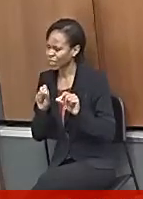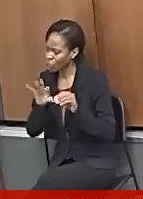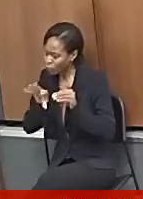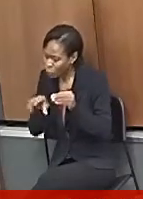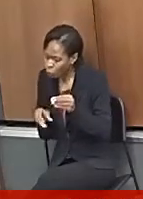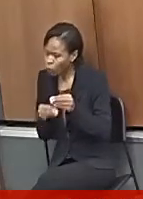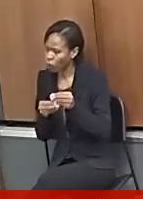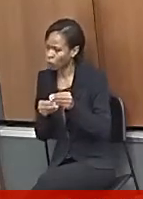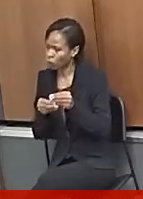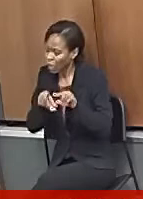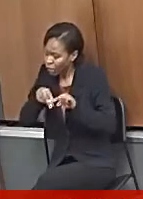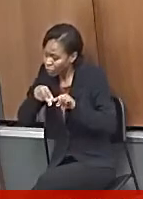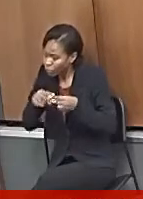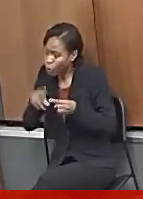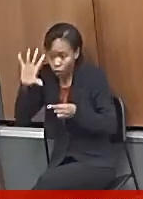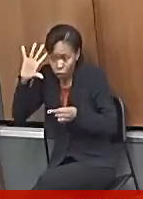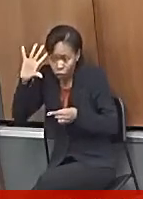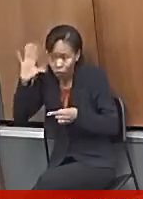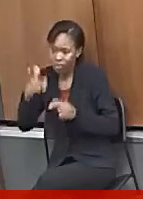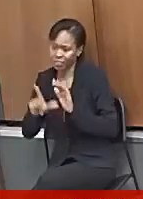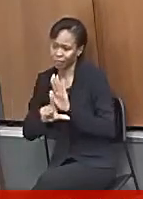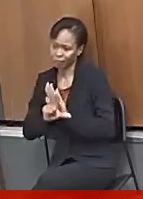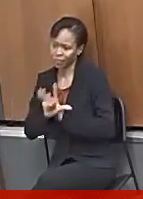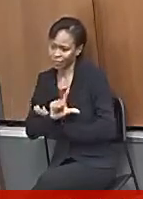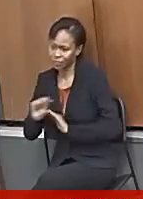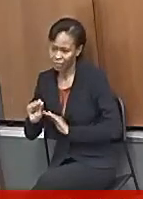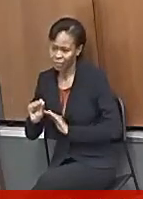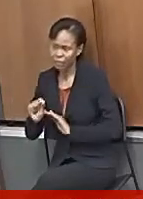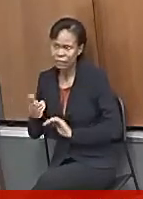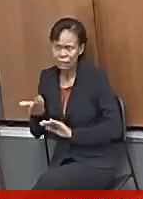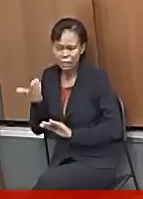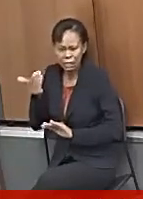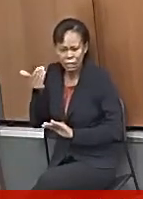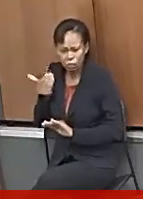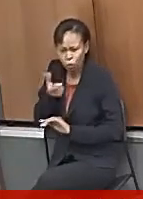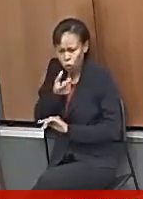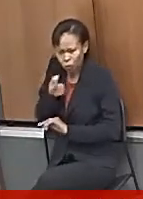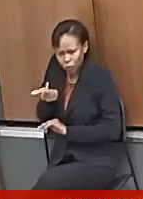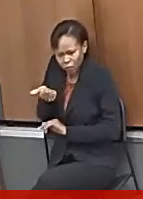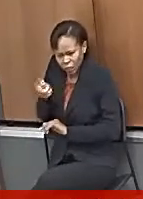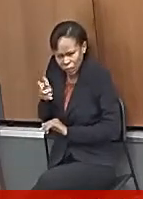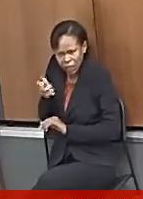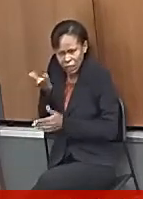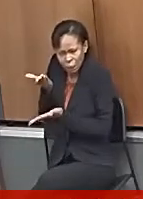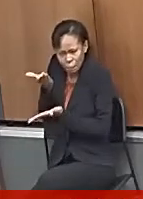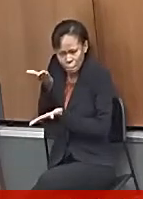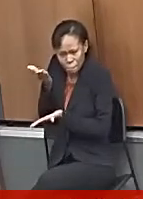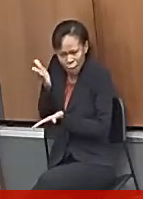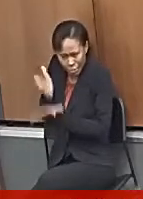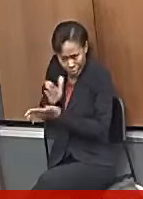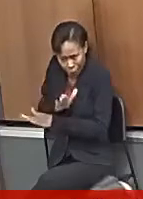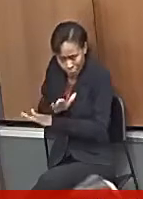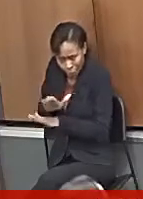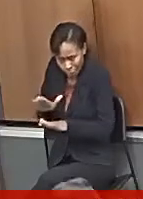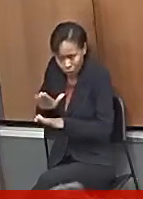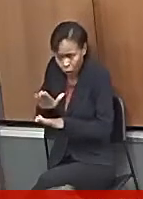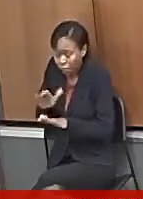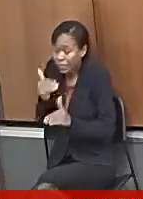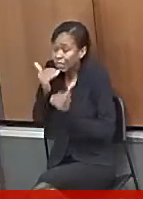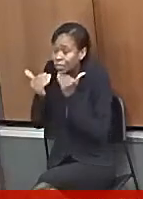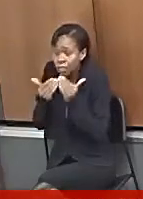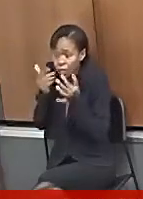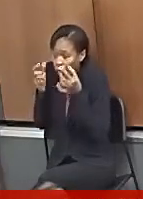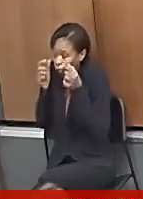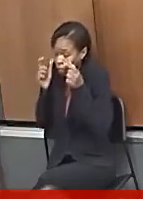sem que desde a sua queda lá em 2015 ninguém atentou pra isso e nós precisamos que